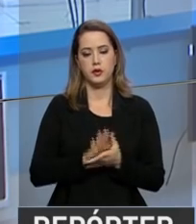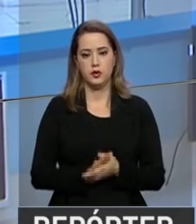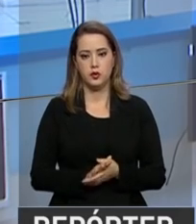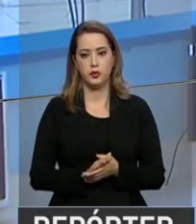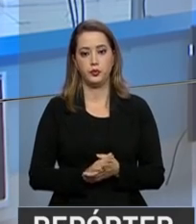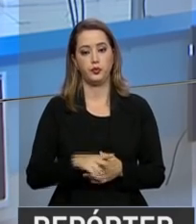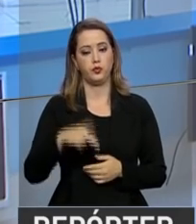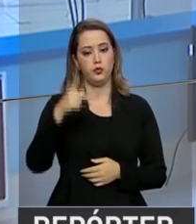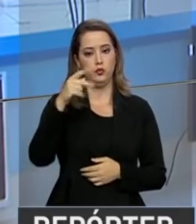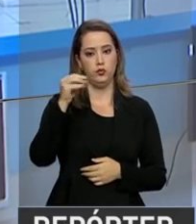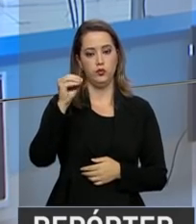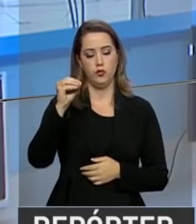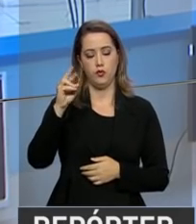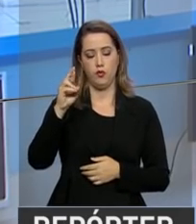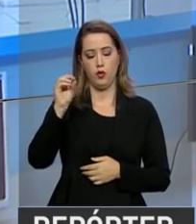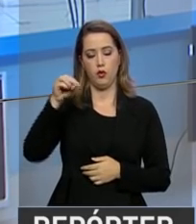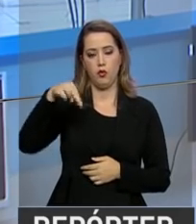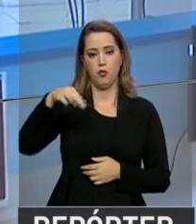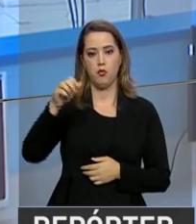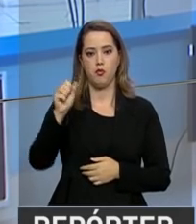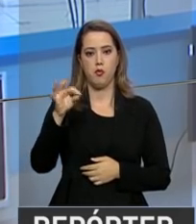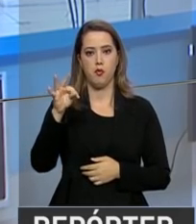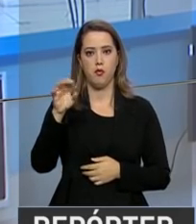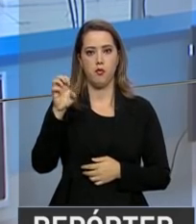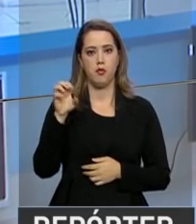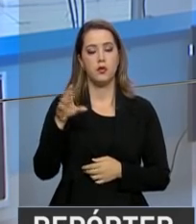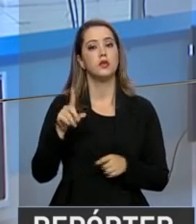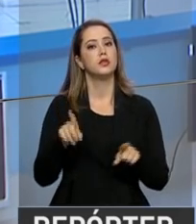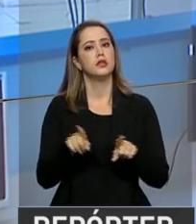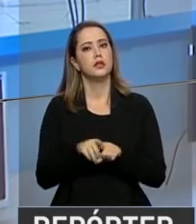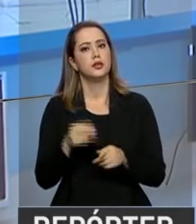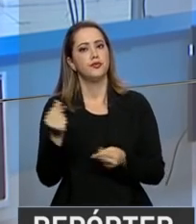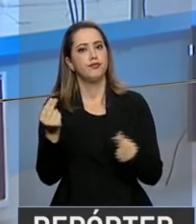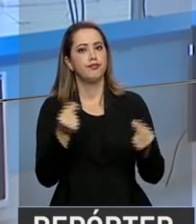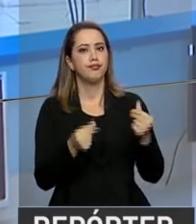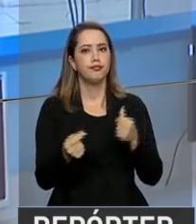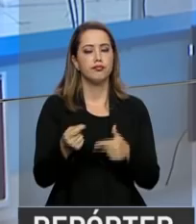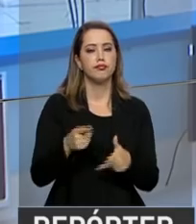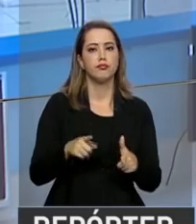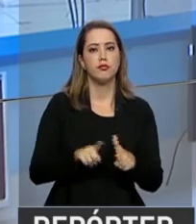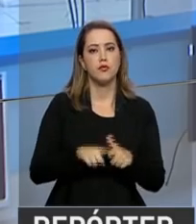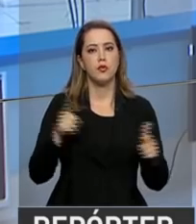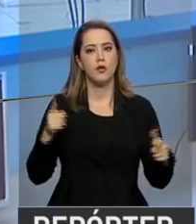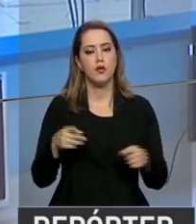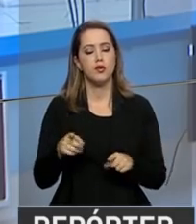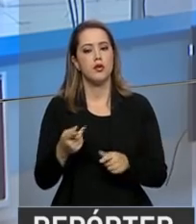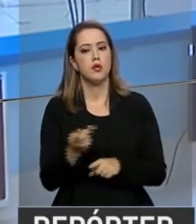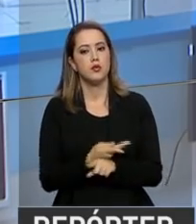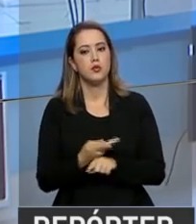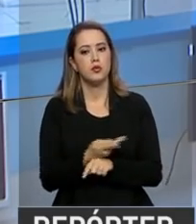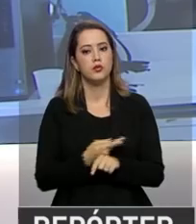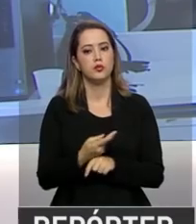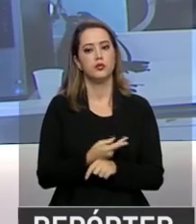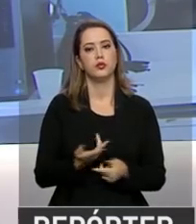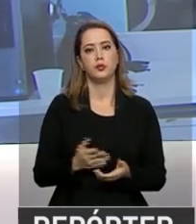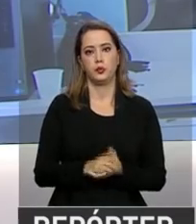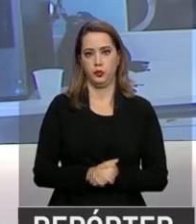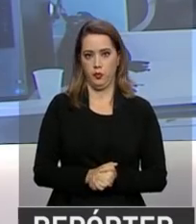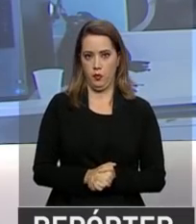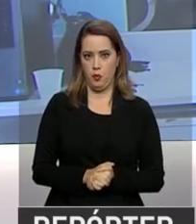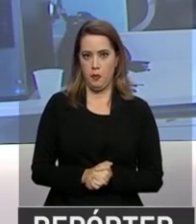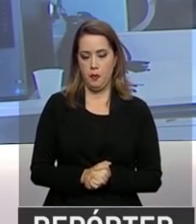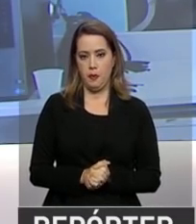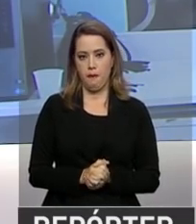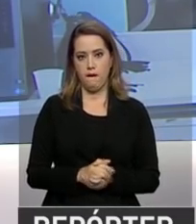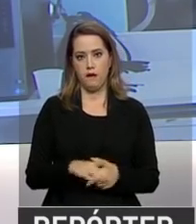disse que o programa está sem orçamento para este ano, mas que o ministério busca uma solução para assegurar mais vagas.